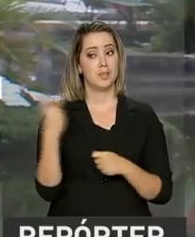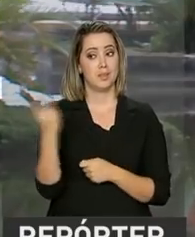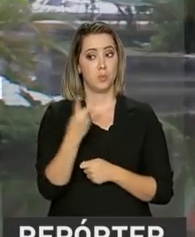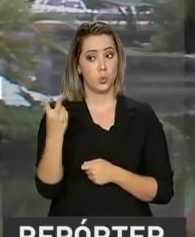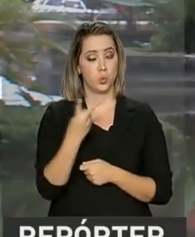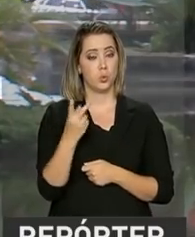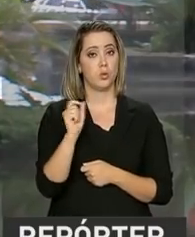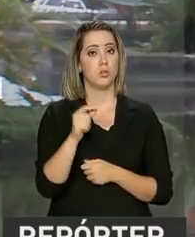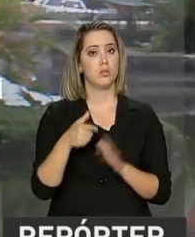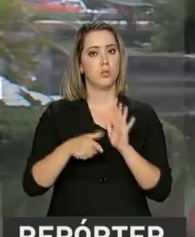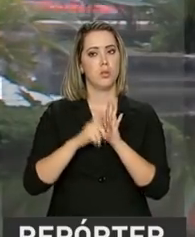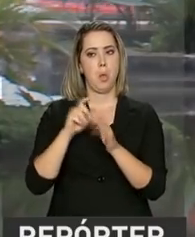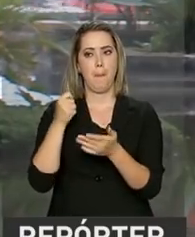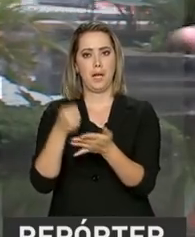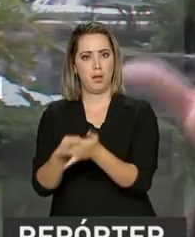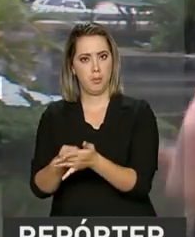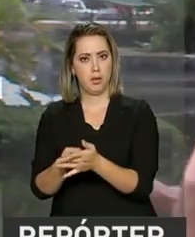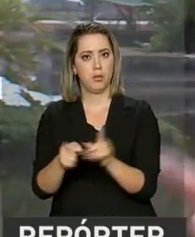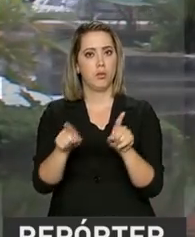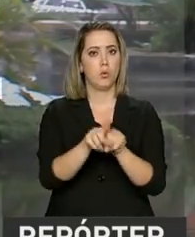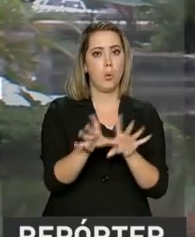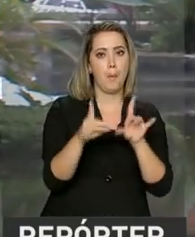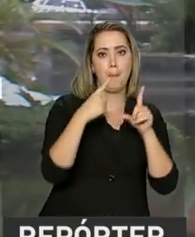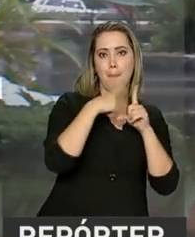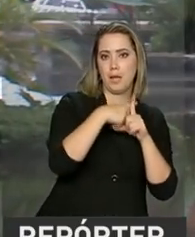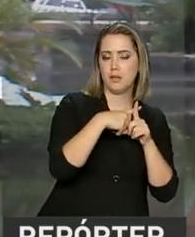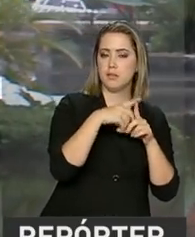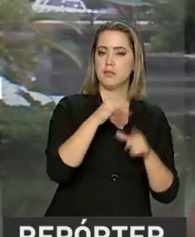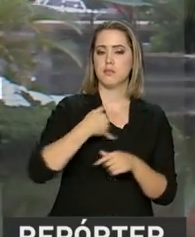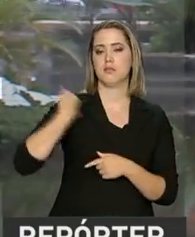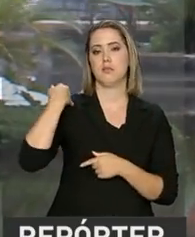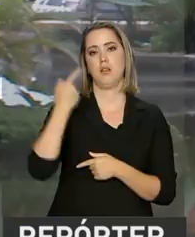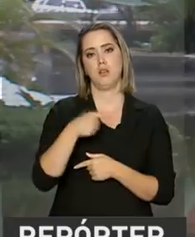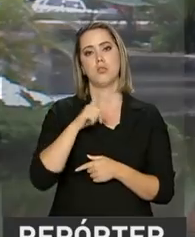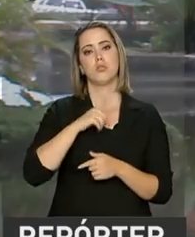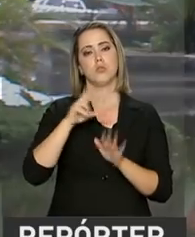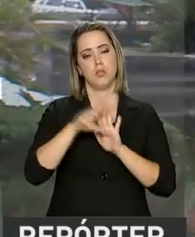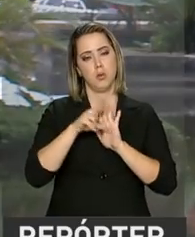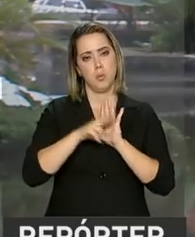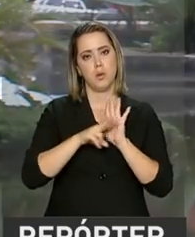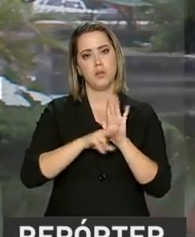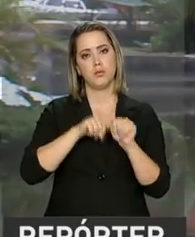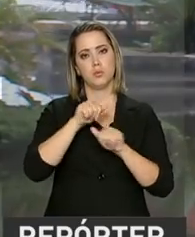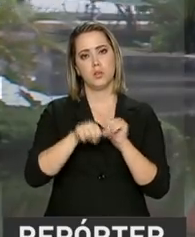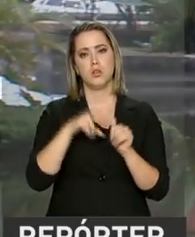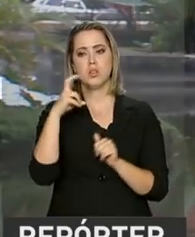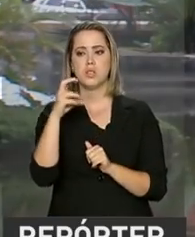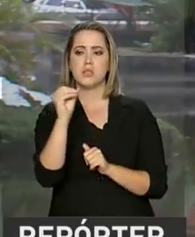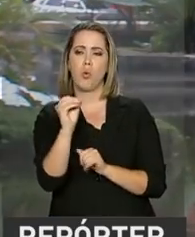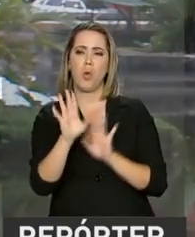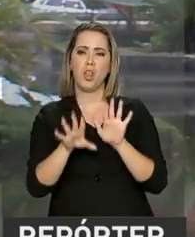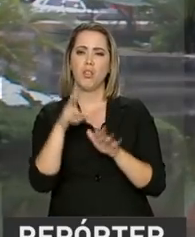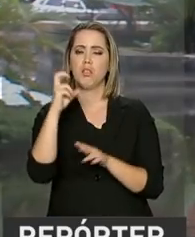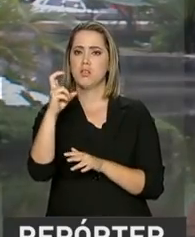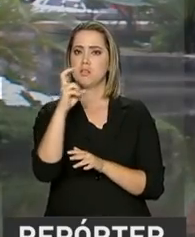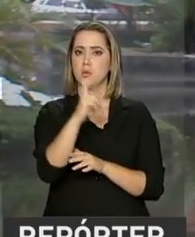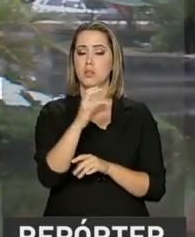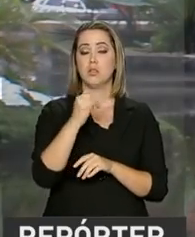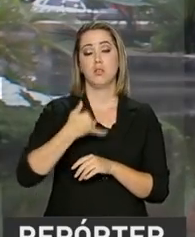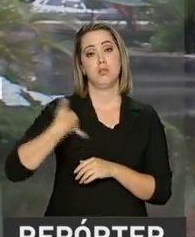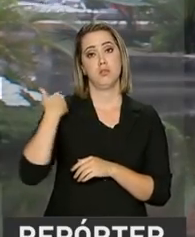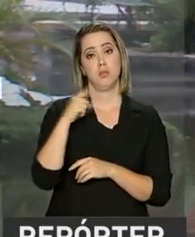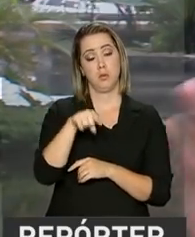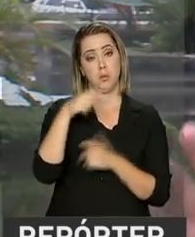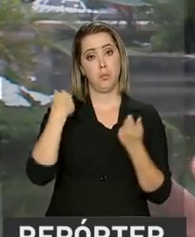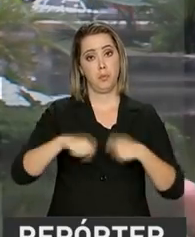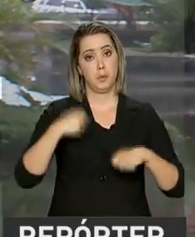dois requisitos tempo de contribuição mas a idade e há uma regra de transição 50 55 anos sendo que é